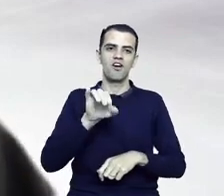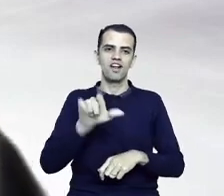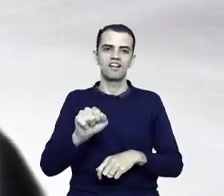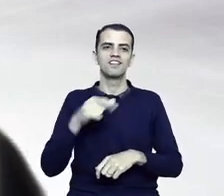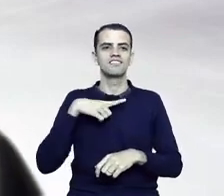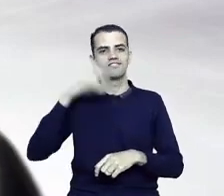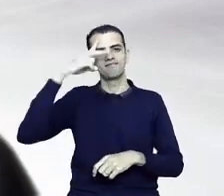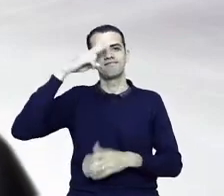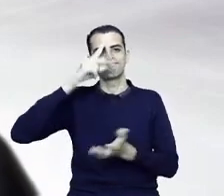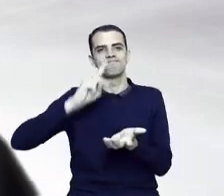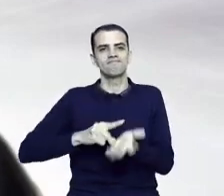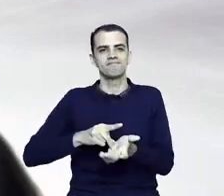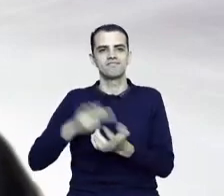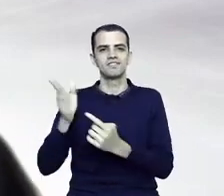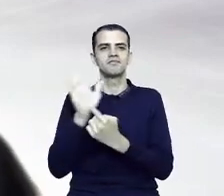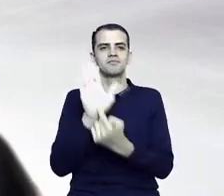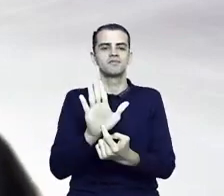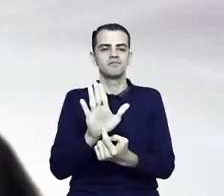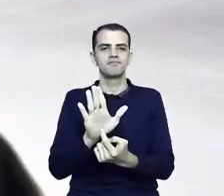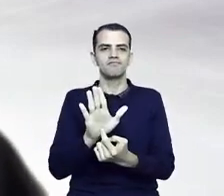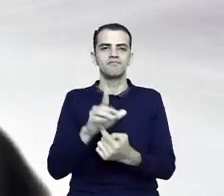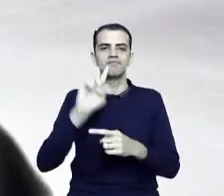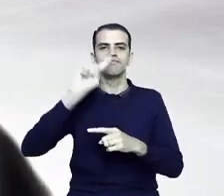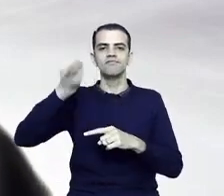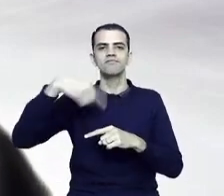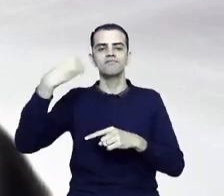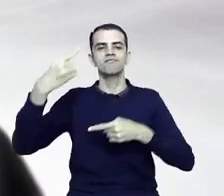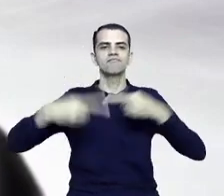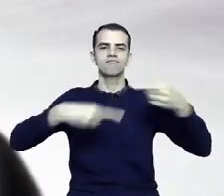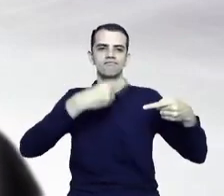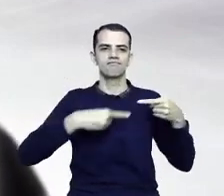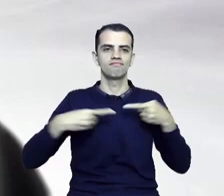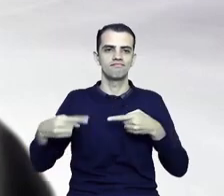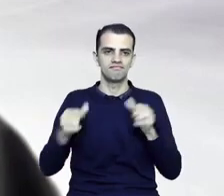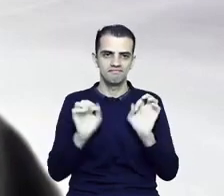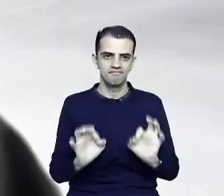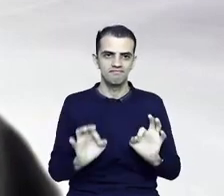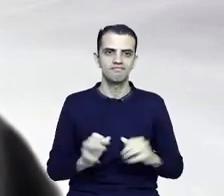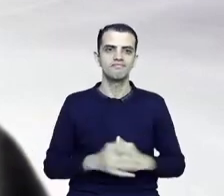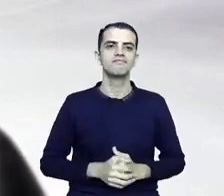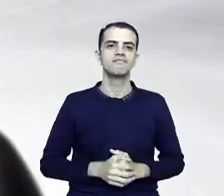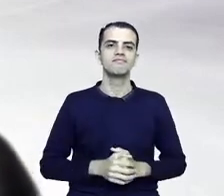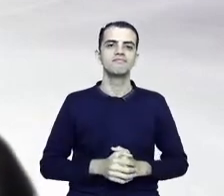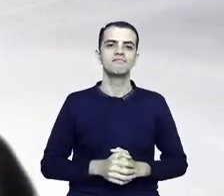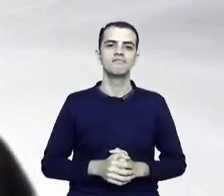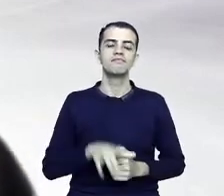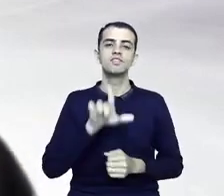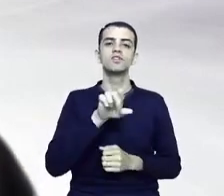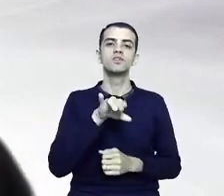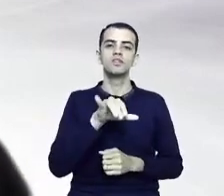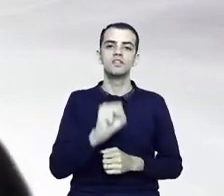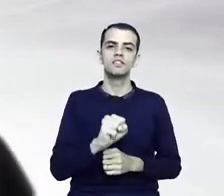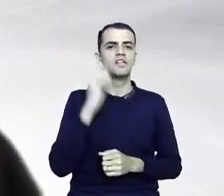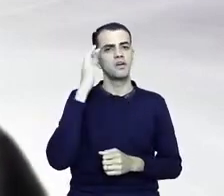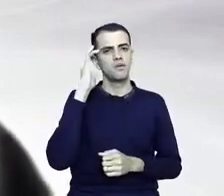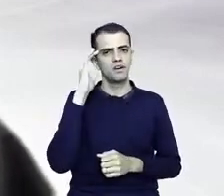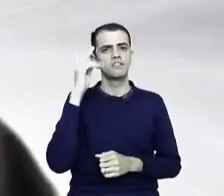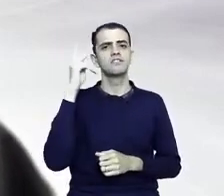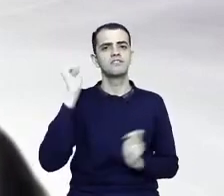parte para a discussão, certo? Luiz, eu acho que você pode cancelar o